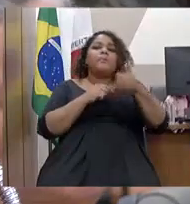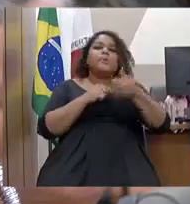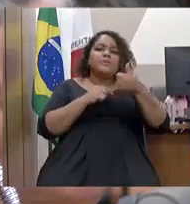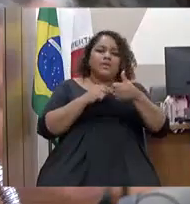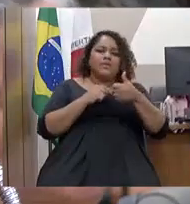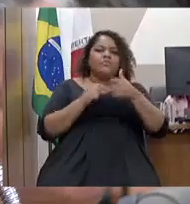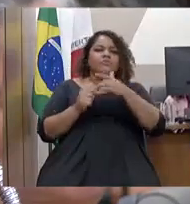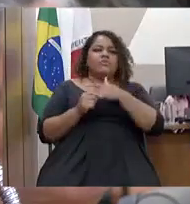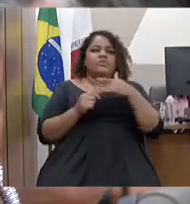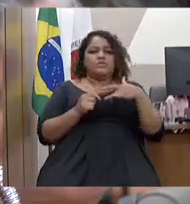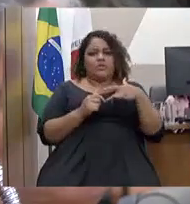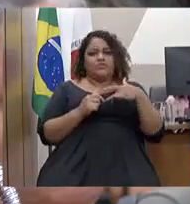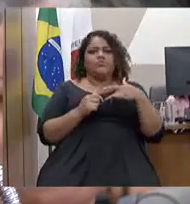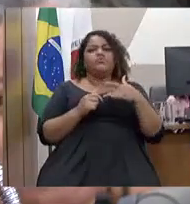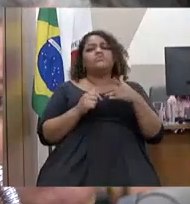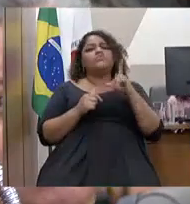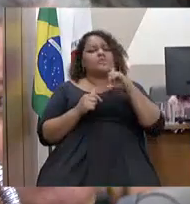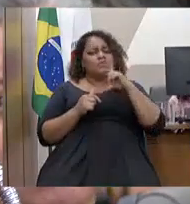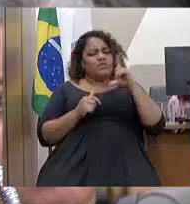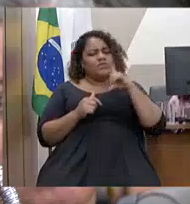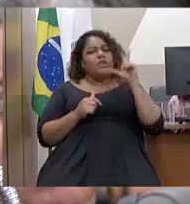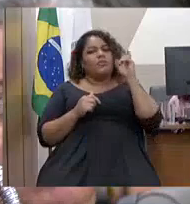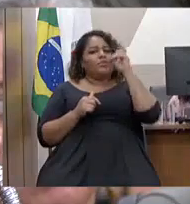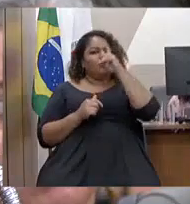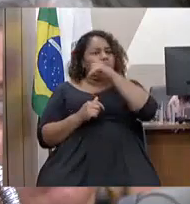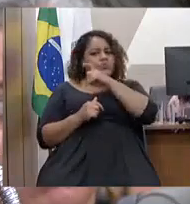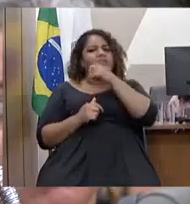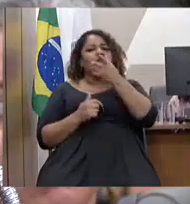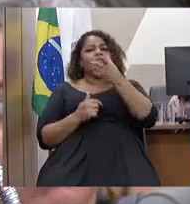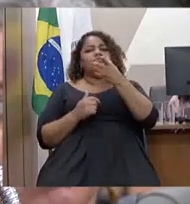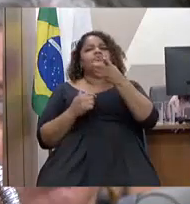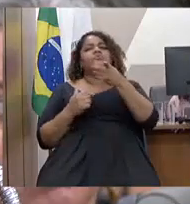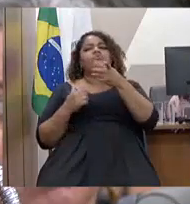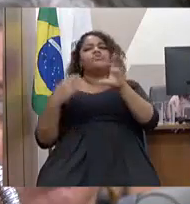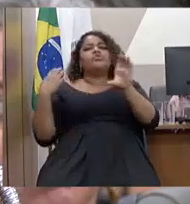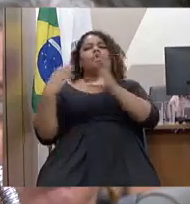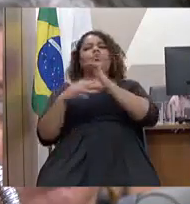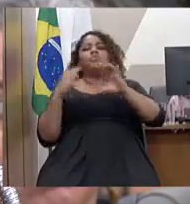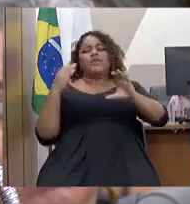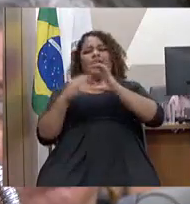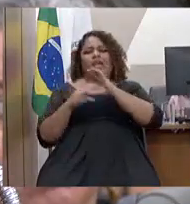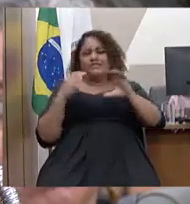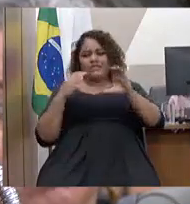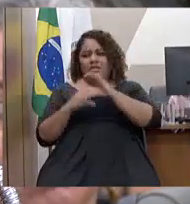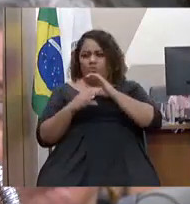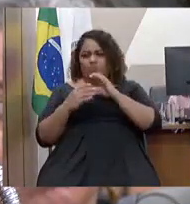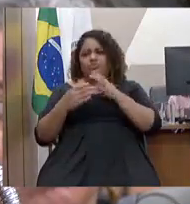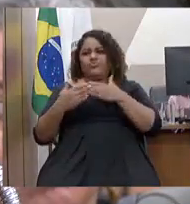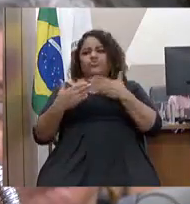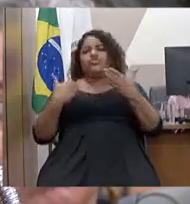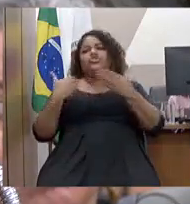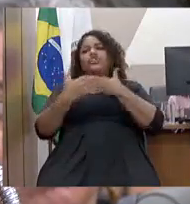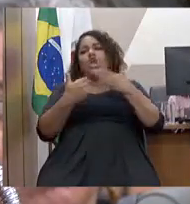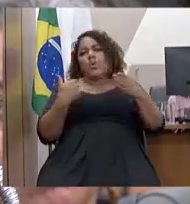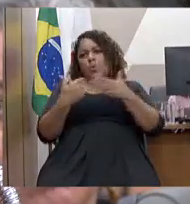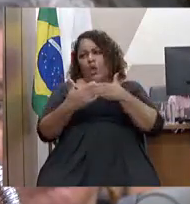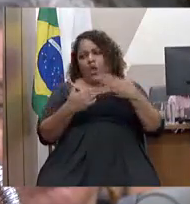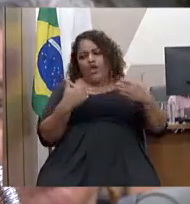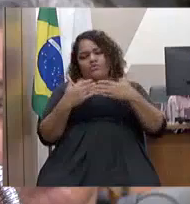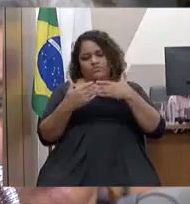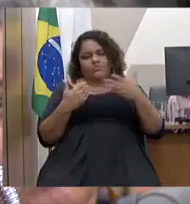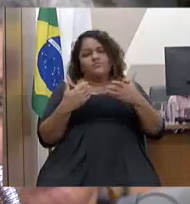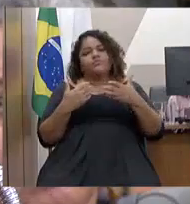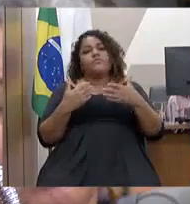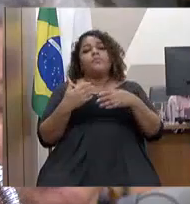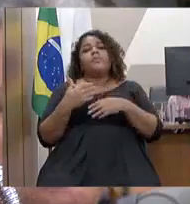para a uma dificuldade de se conversar e diálogo entre esses espaços e a